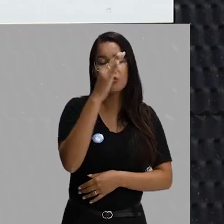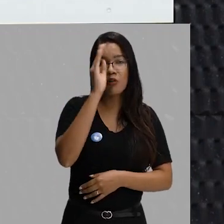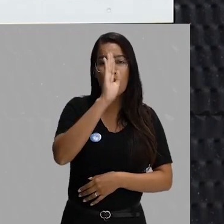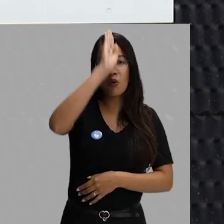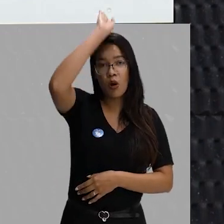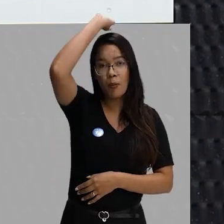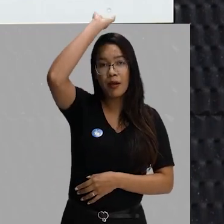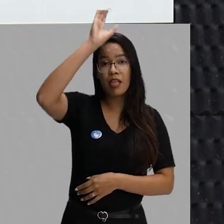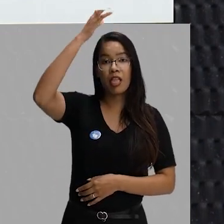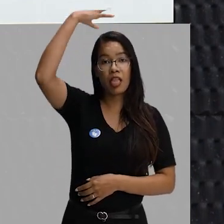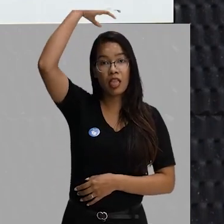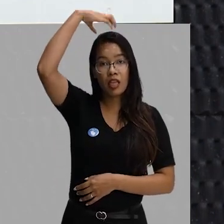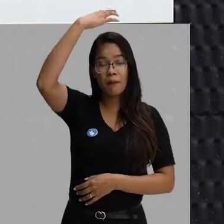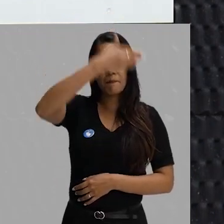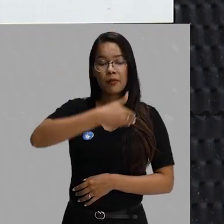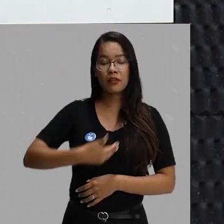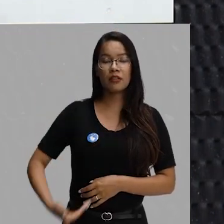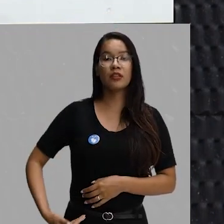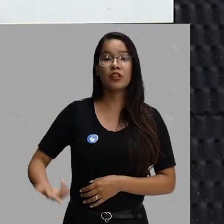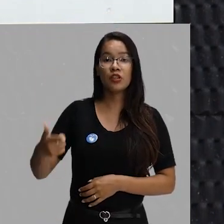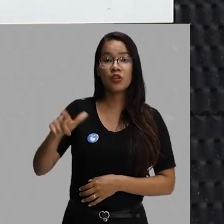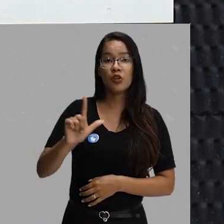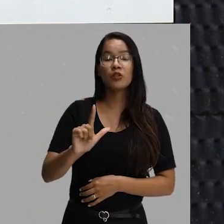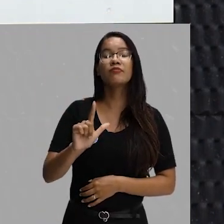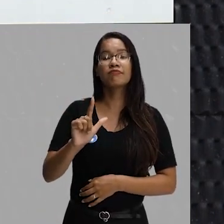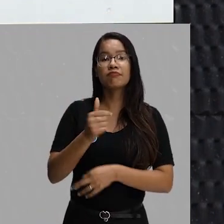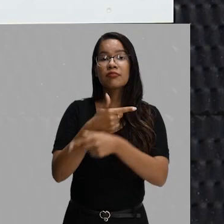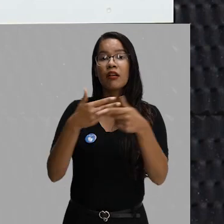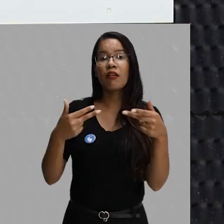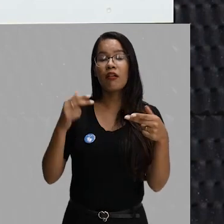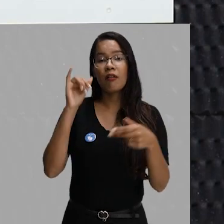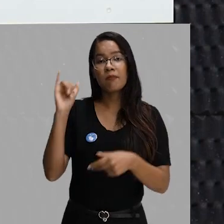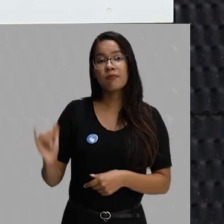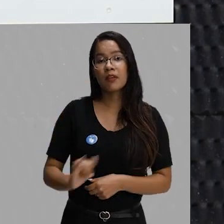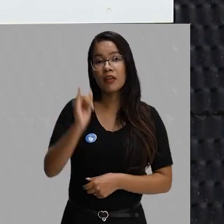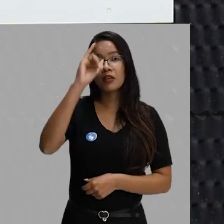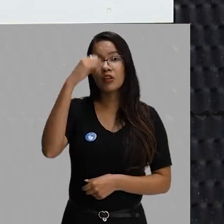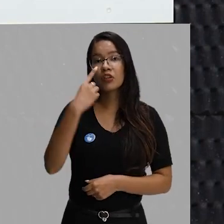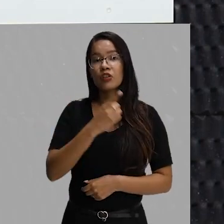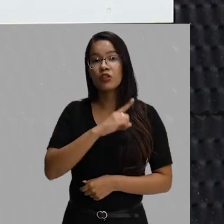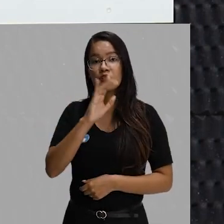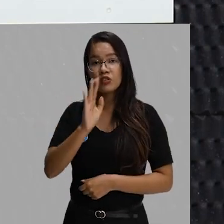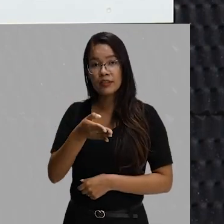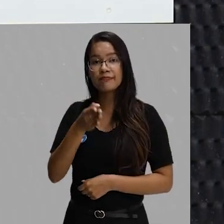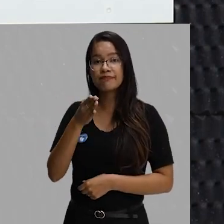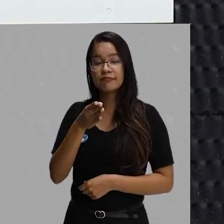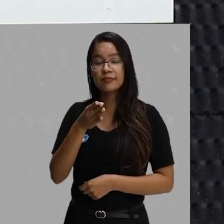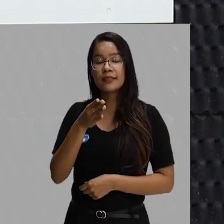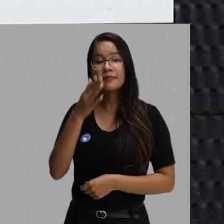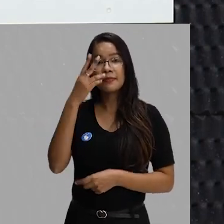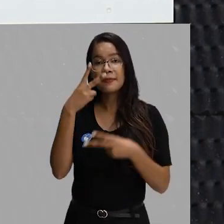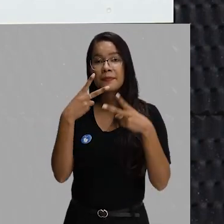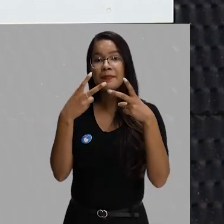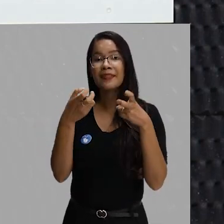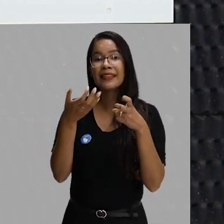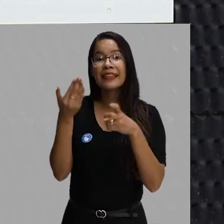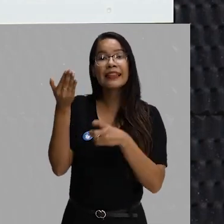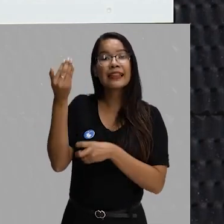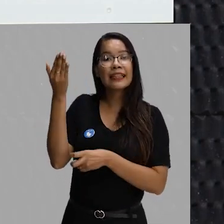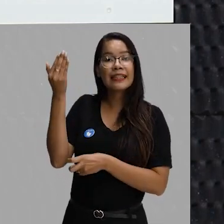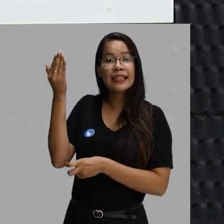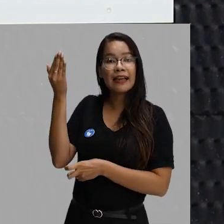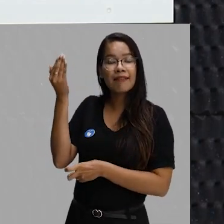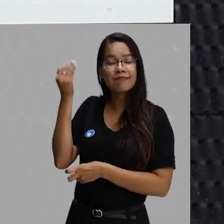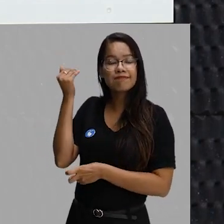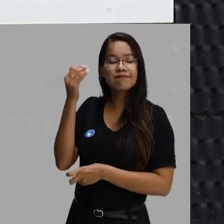coisa importante que nós já vamos notabilizar na história romana, desde a realeza